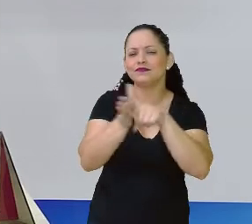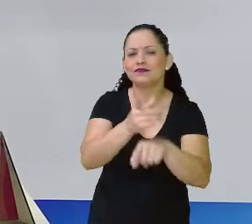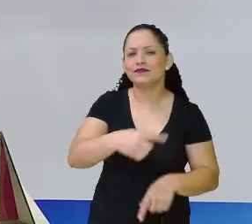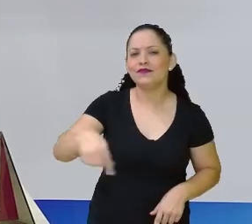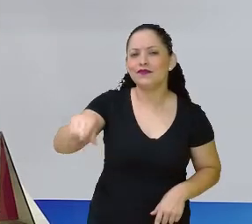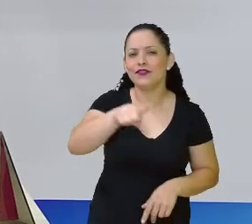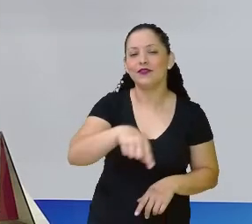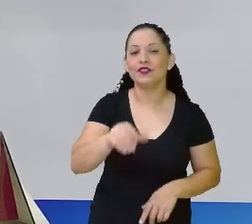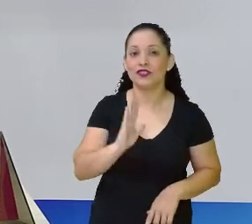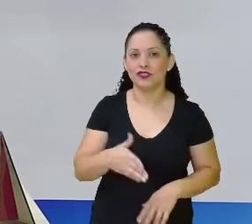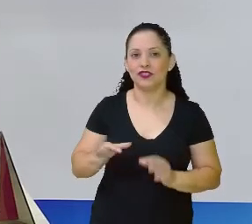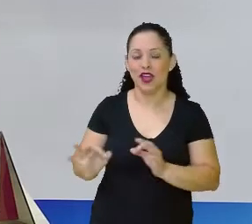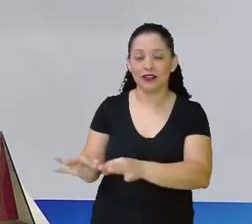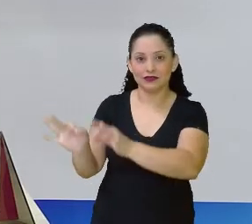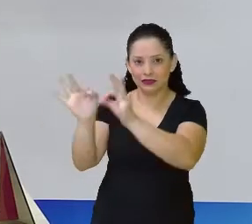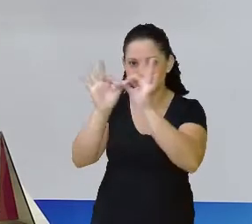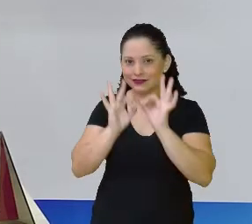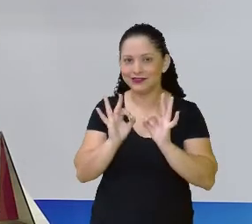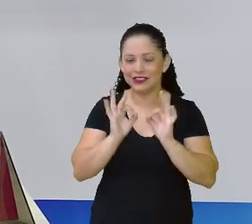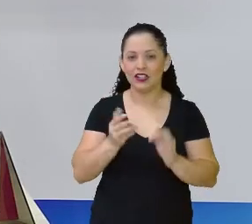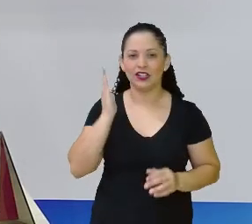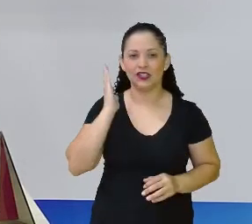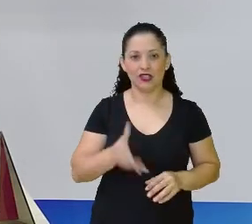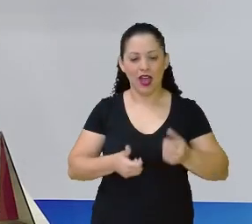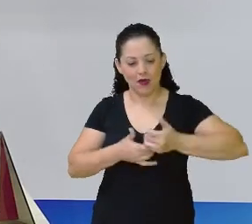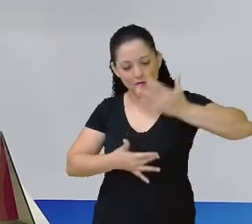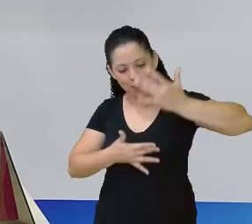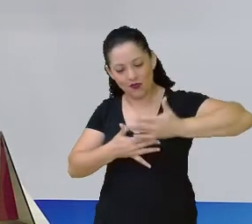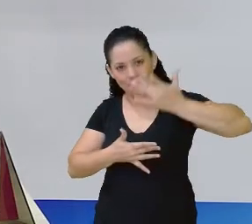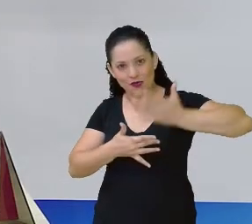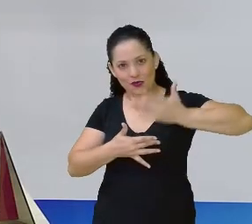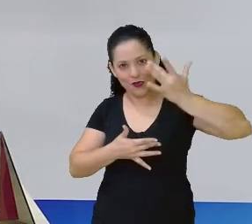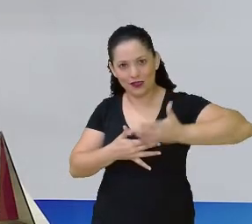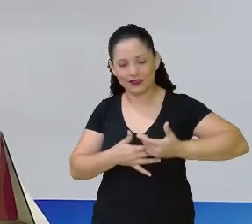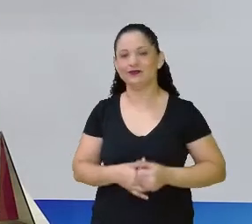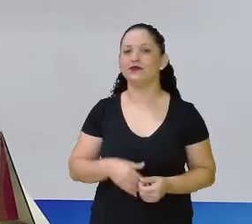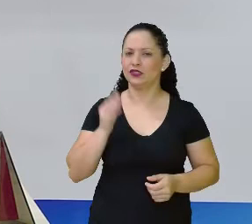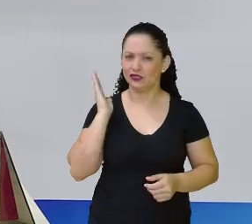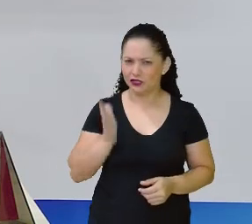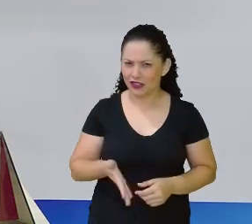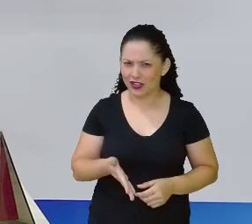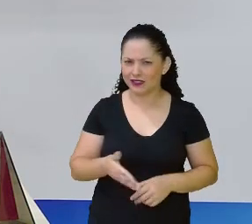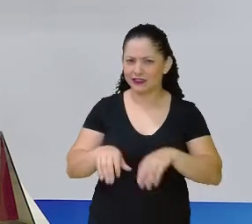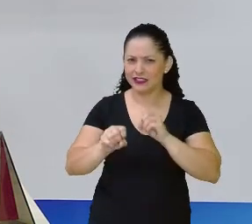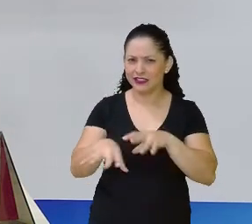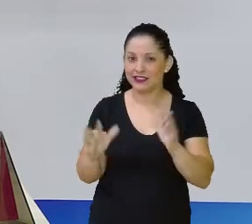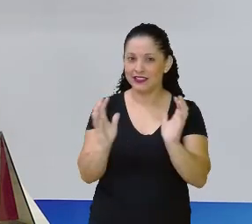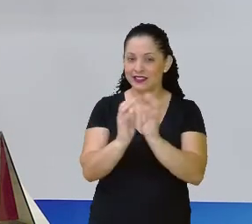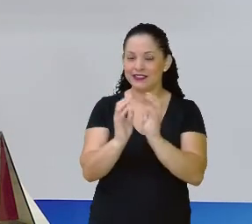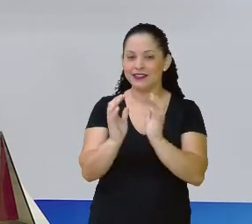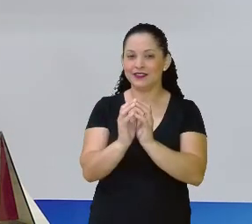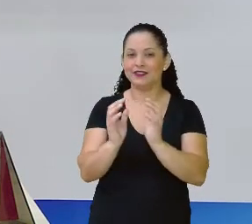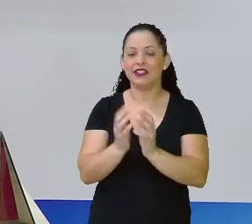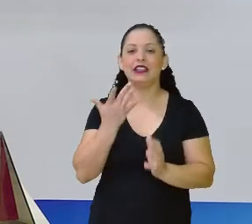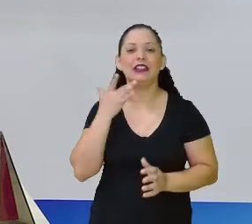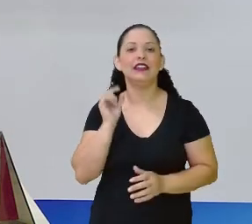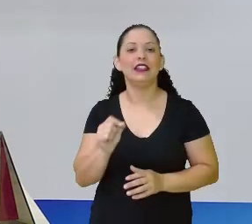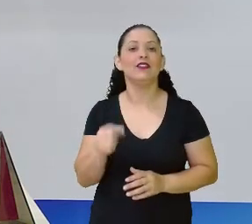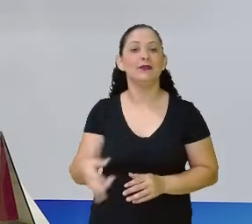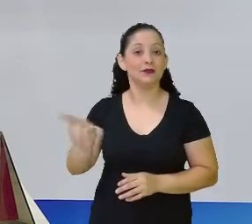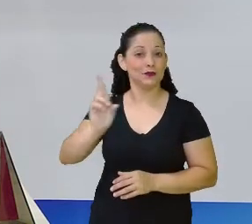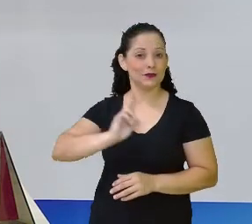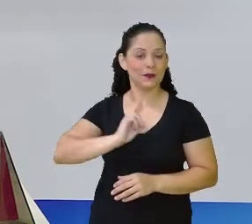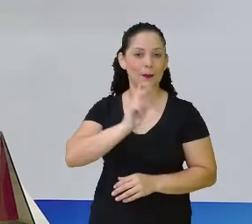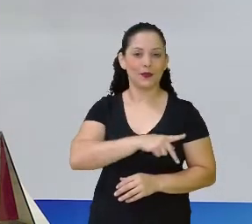está acompanhando, se já mandou a sua mensagem pelo chat do Educa Recife. Quem vai me responder isso é